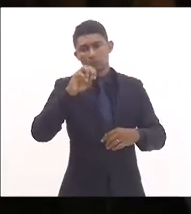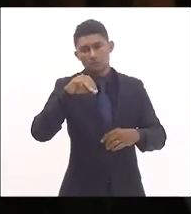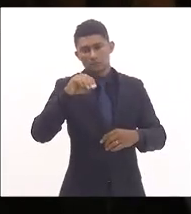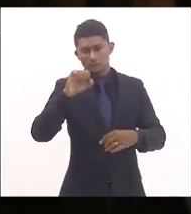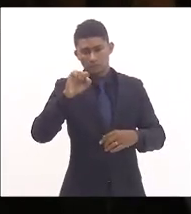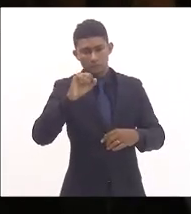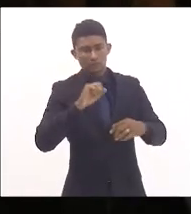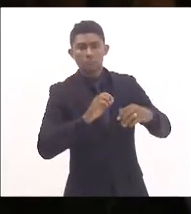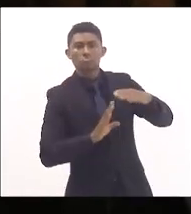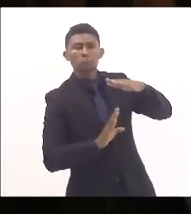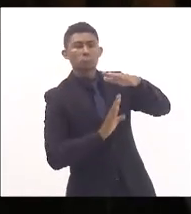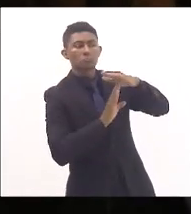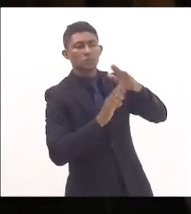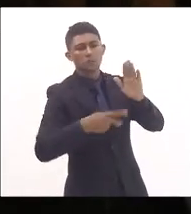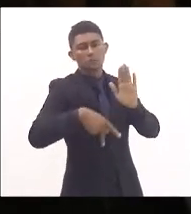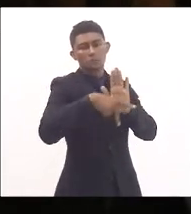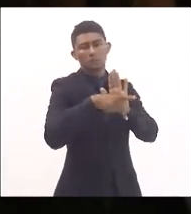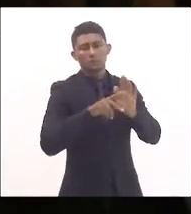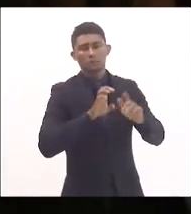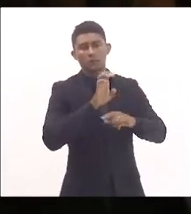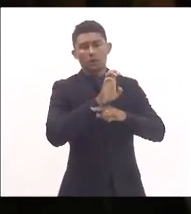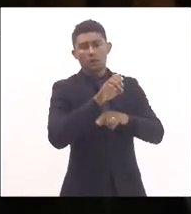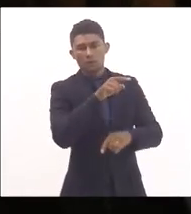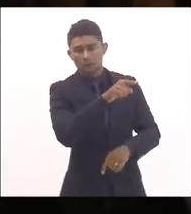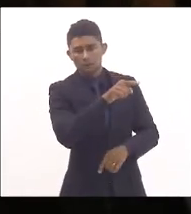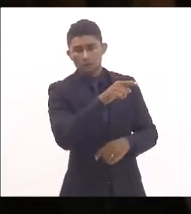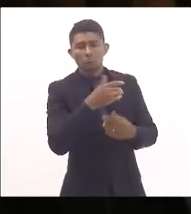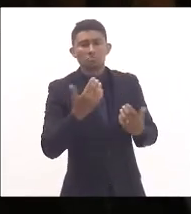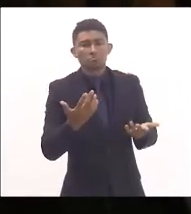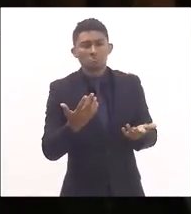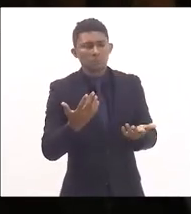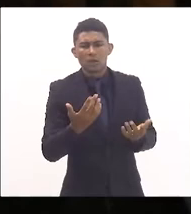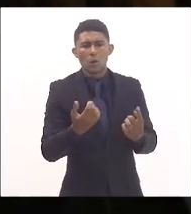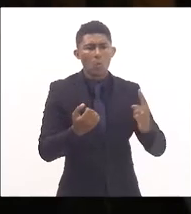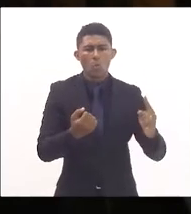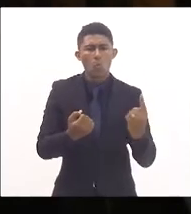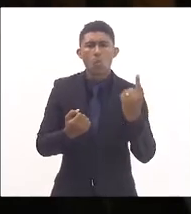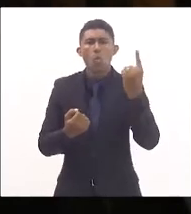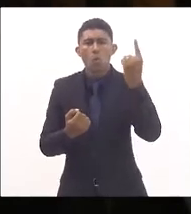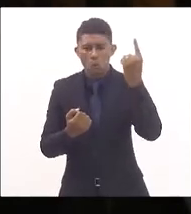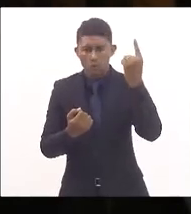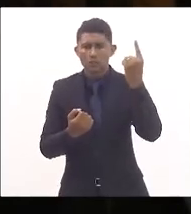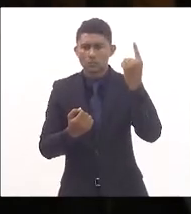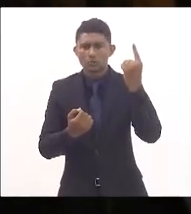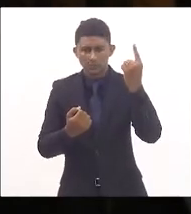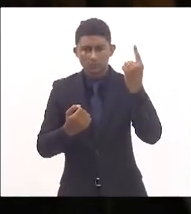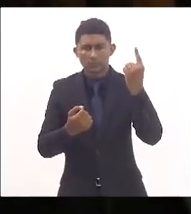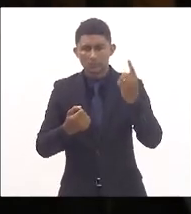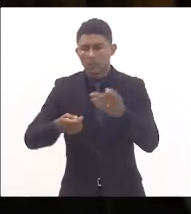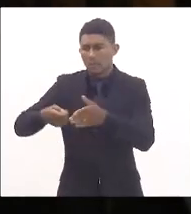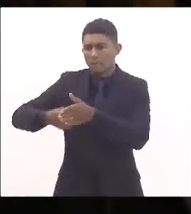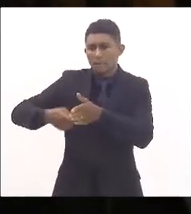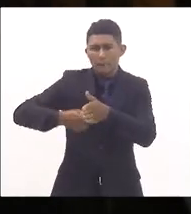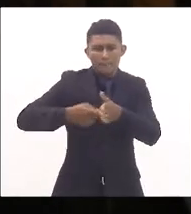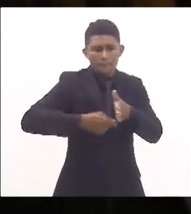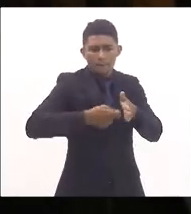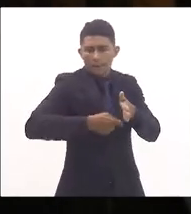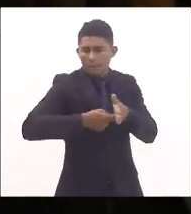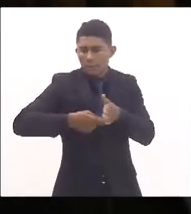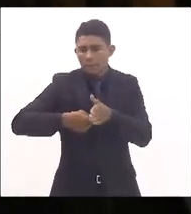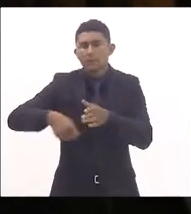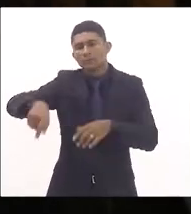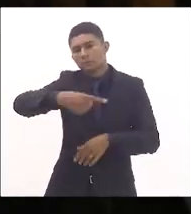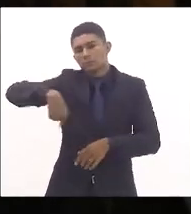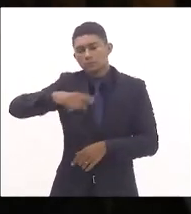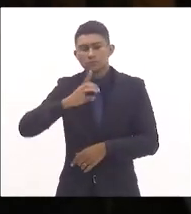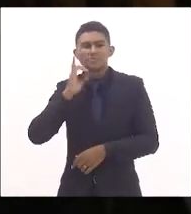Estado, sendo o único tributo estadual que a gente legisla